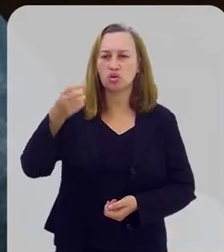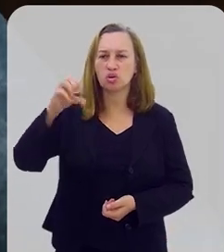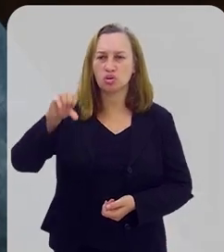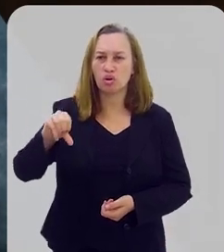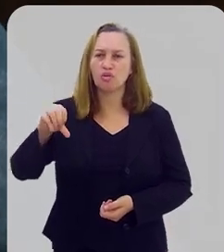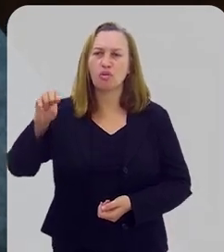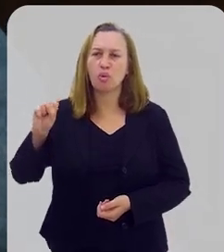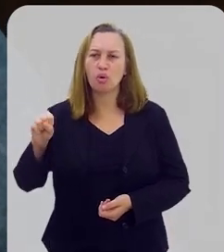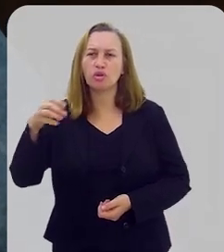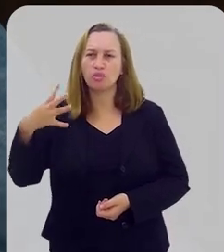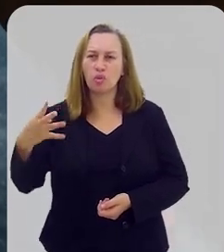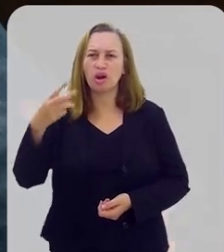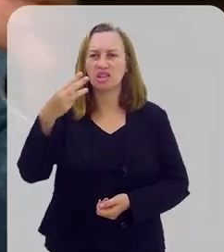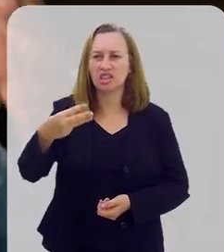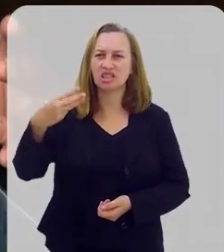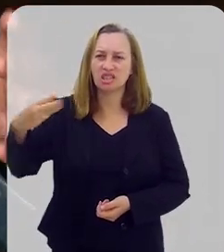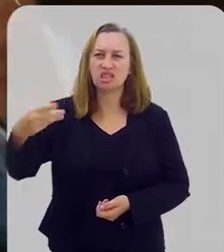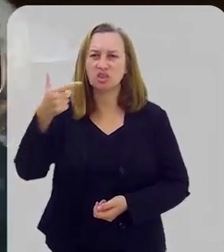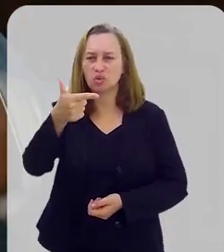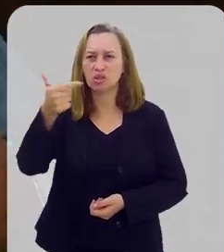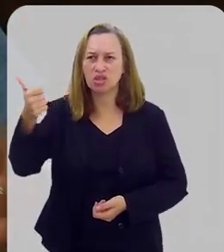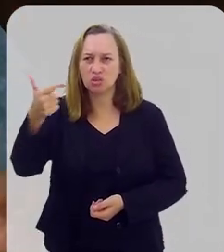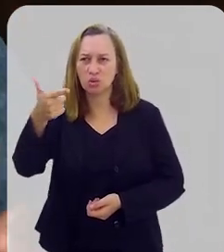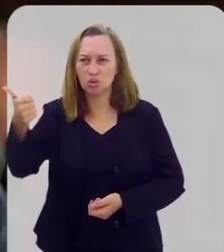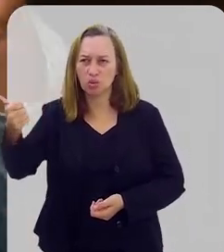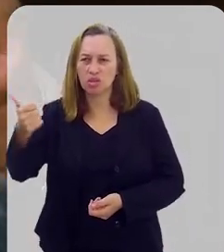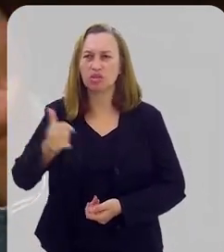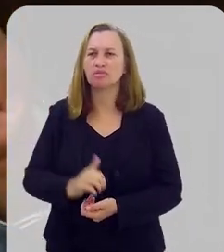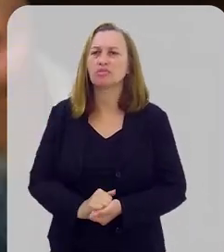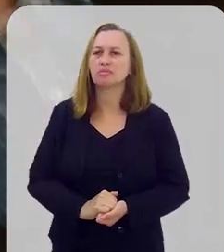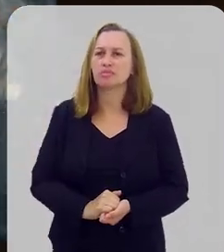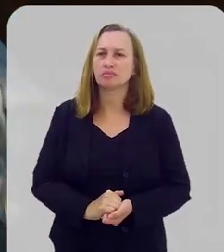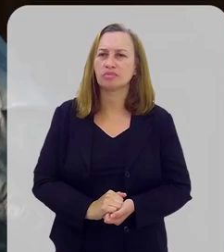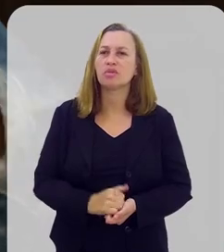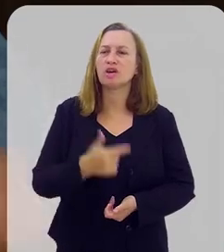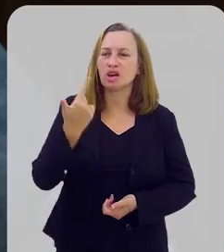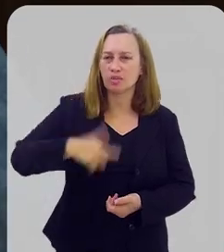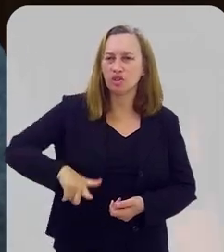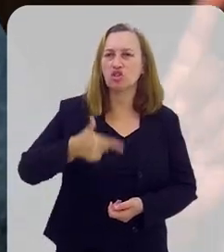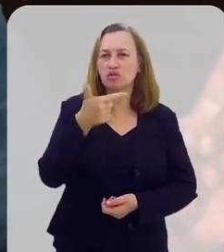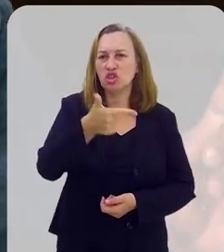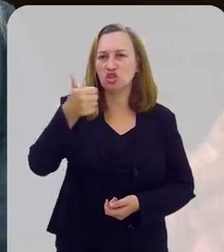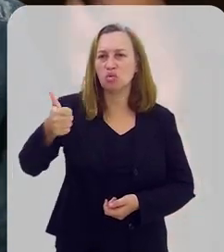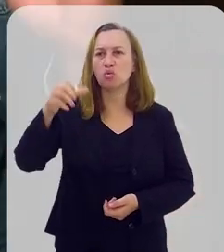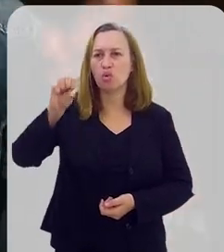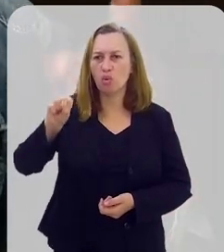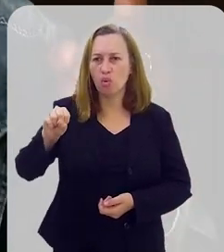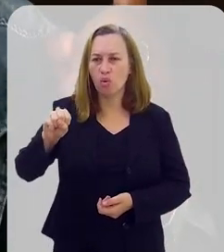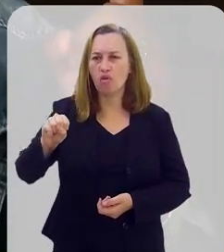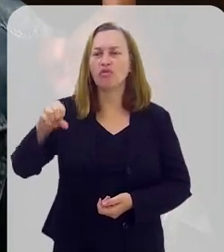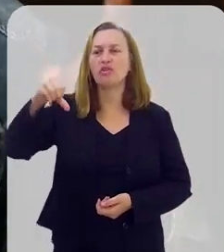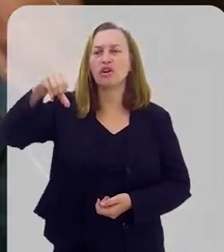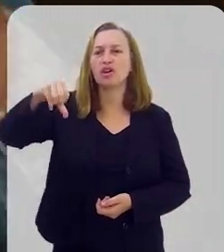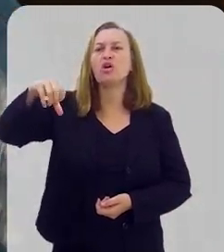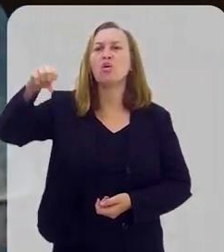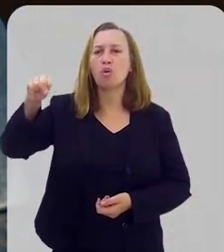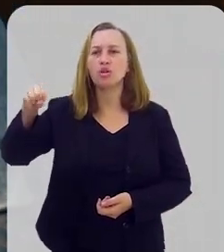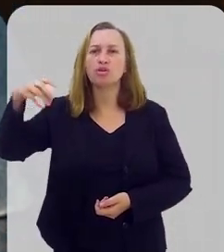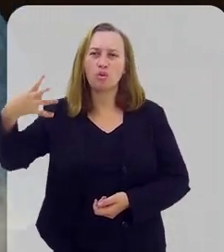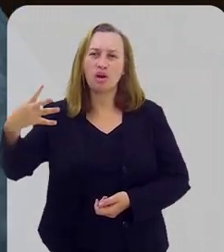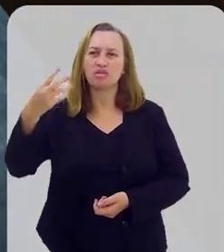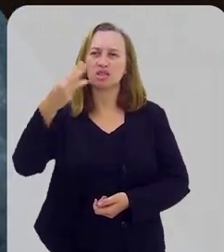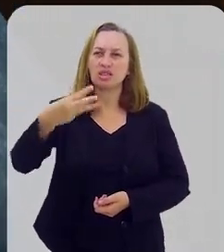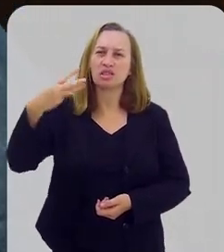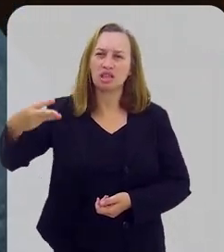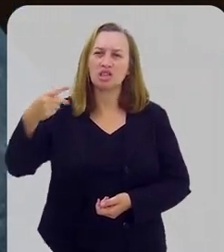21 984 33 12 12 repetindo 2 Rep por favor por favor